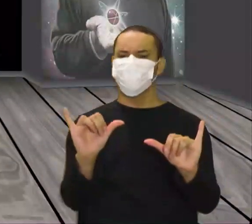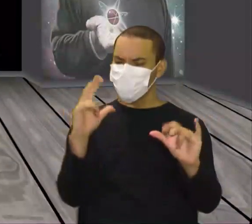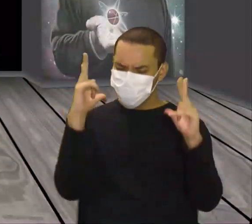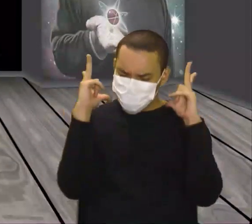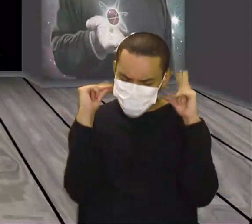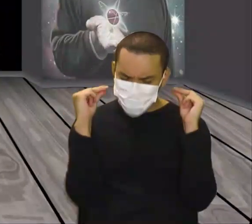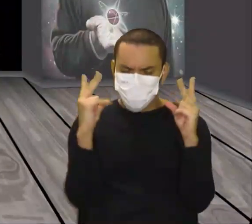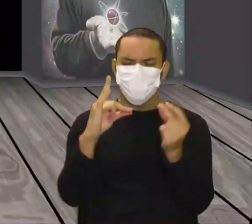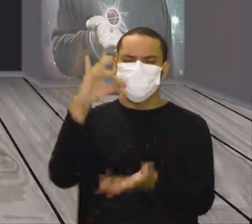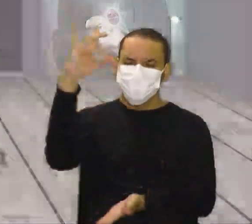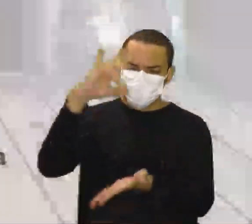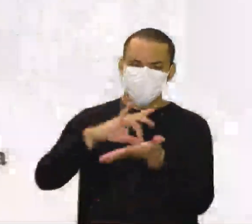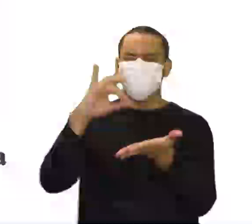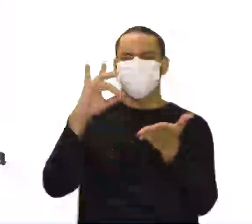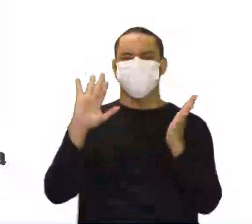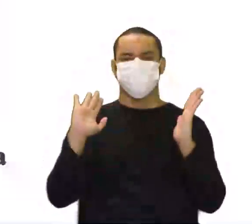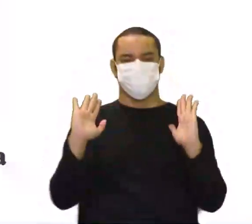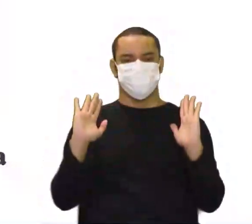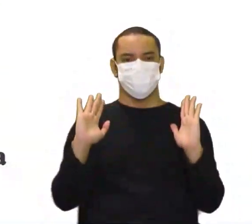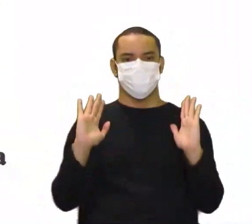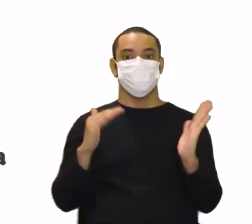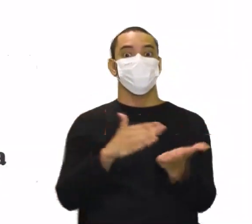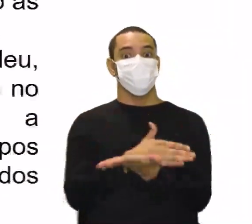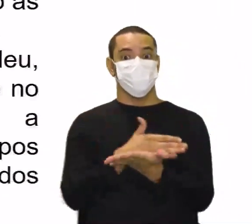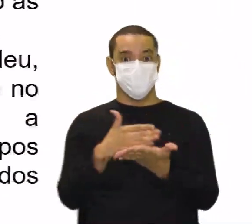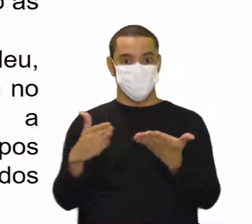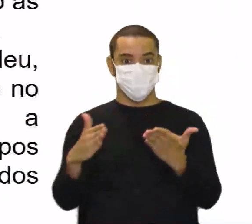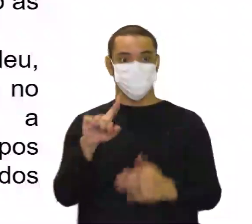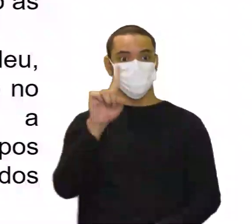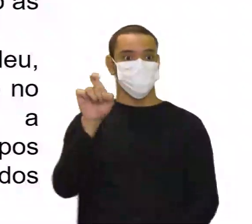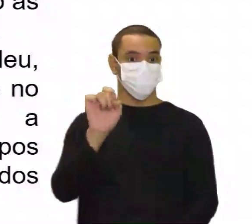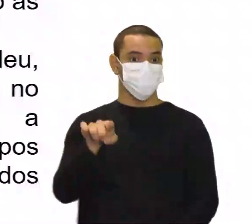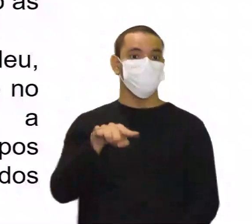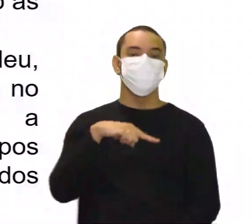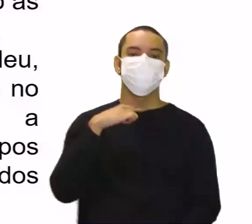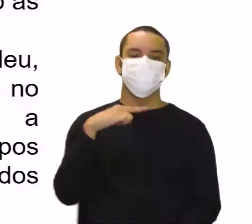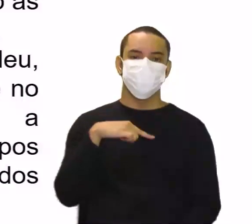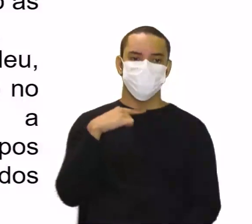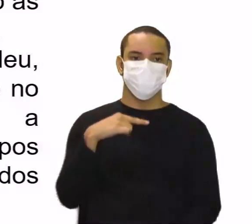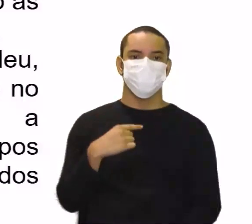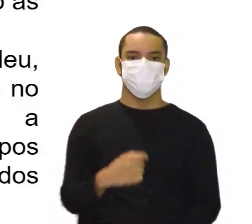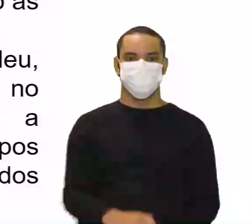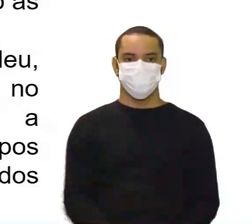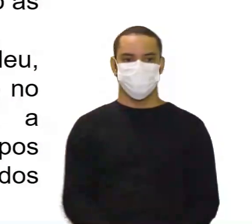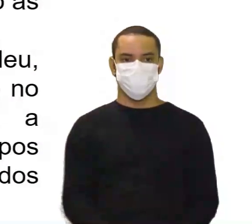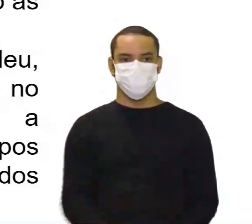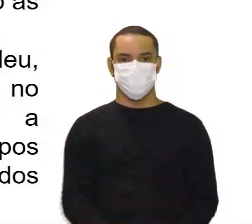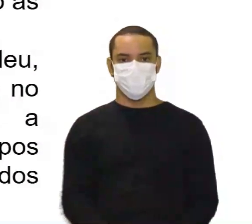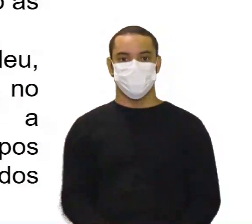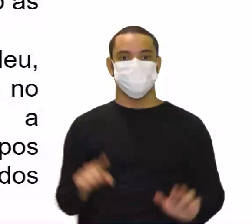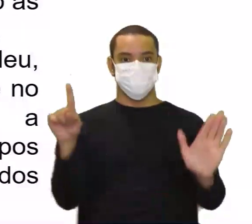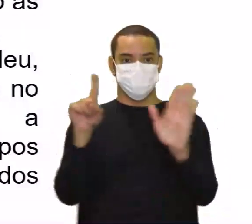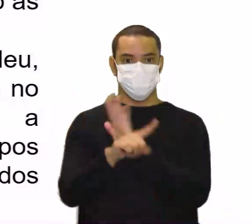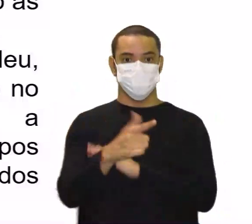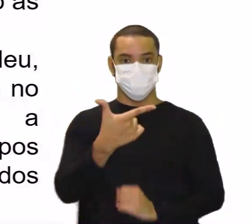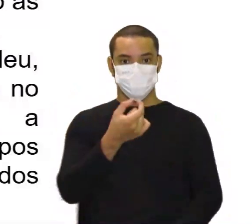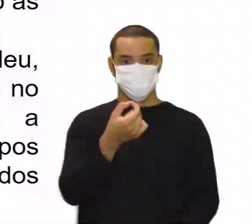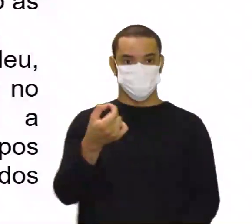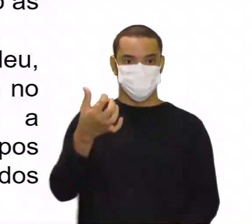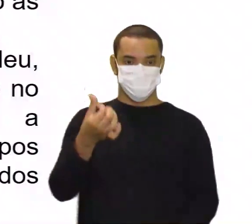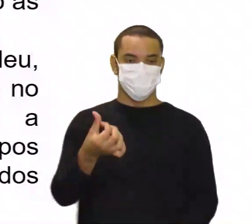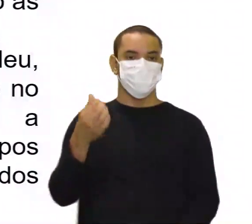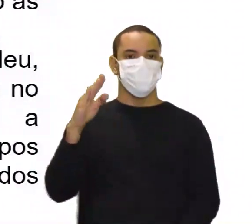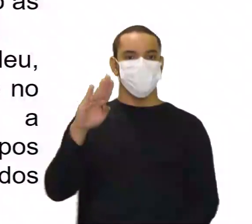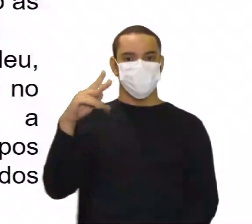mesmo, de verdade. Vamos lá? Então, começando aí, tirando as dúvidas. É uma questão em 2006, né?